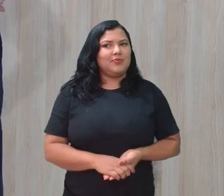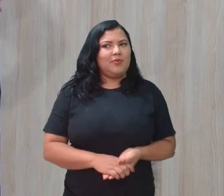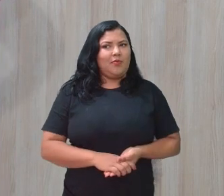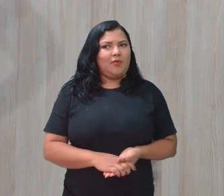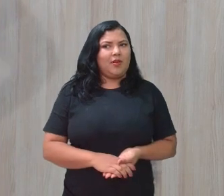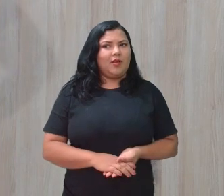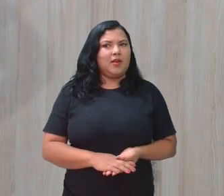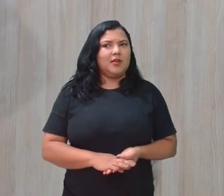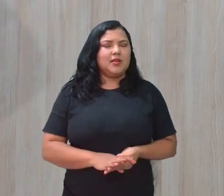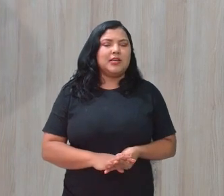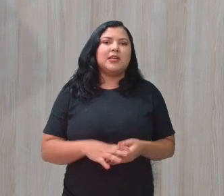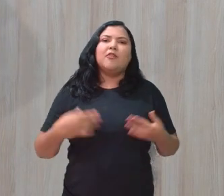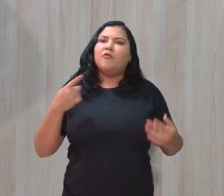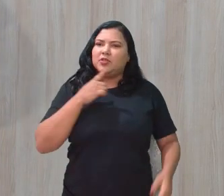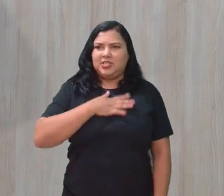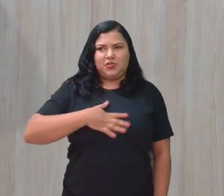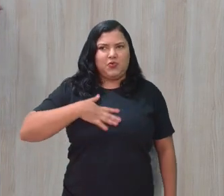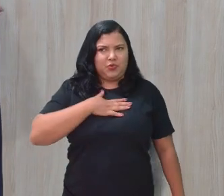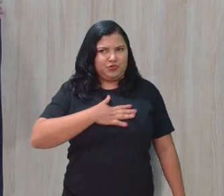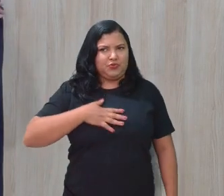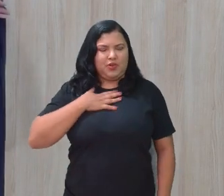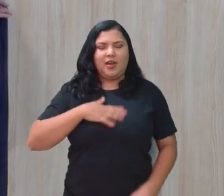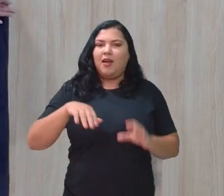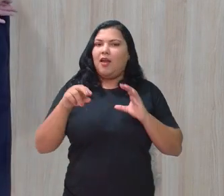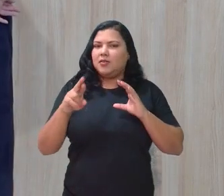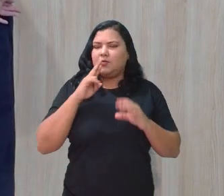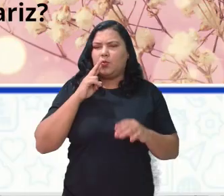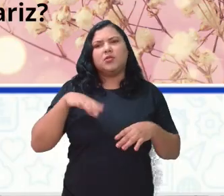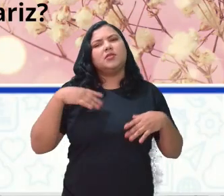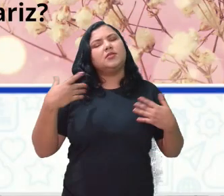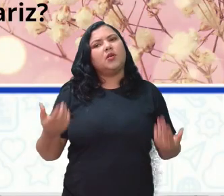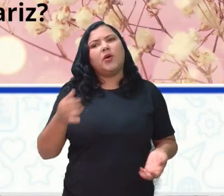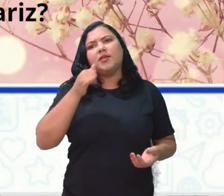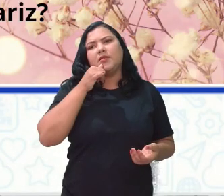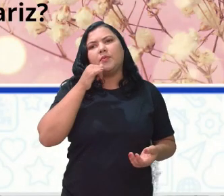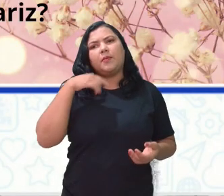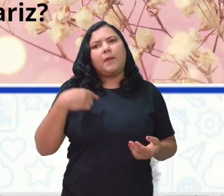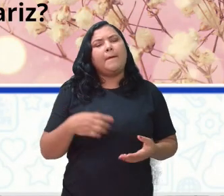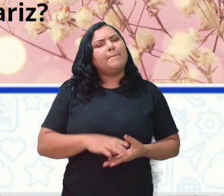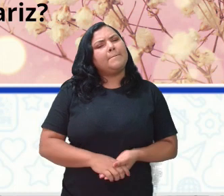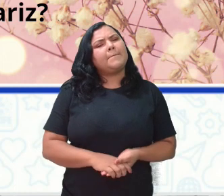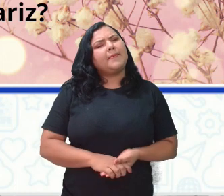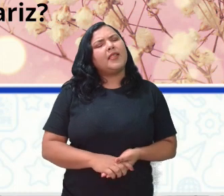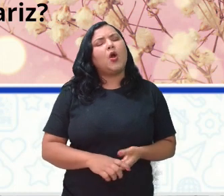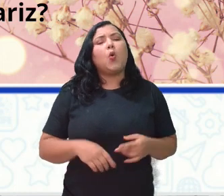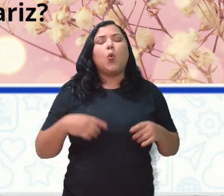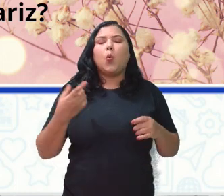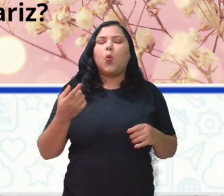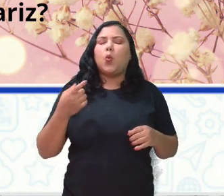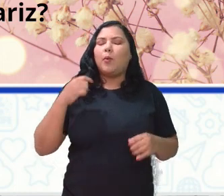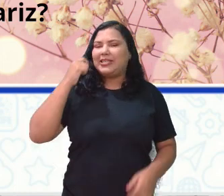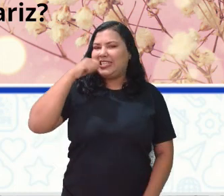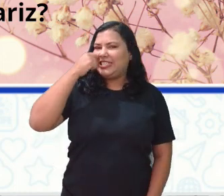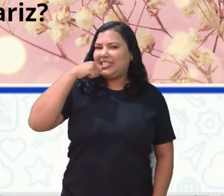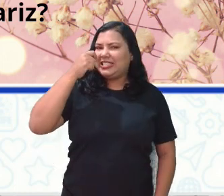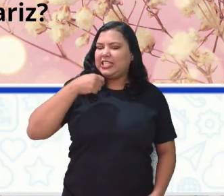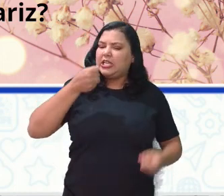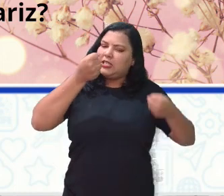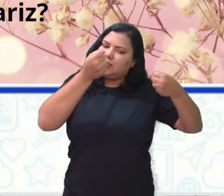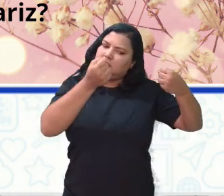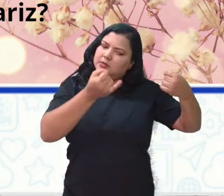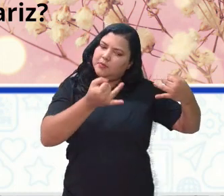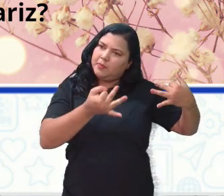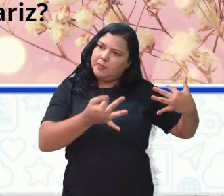digam aí se vocês gostaram ou não da crônica. Mas, ó, o modo como o dentista é descrito no início da crônica impacta